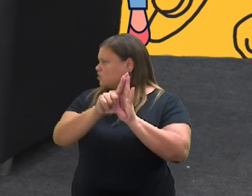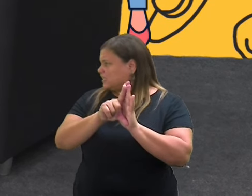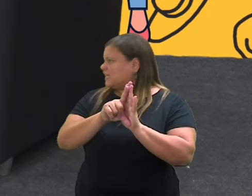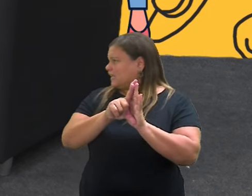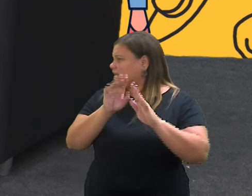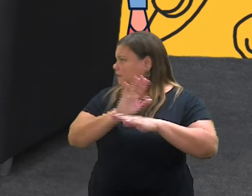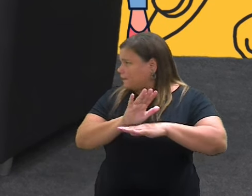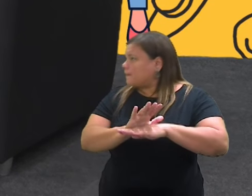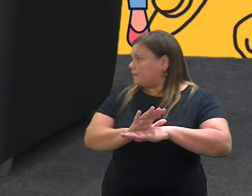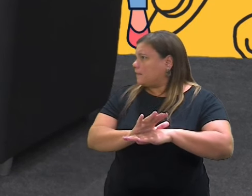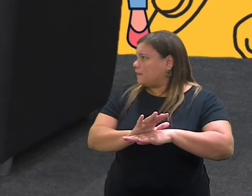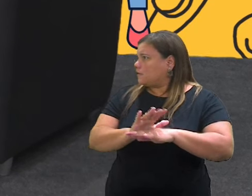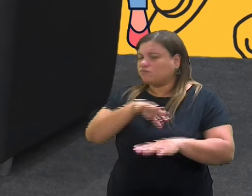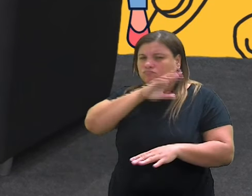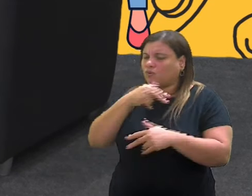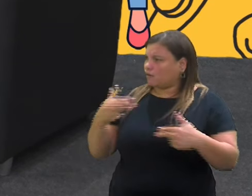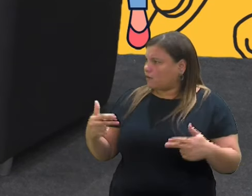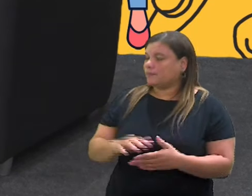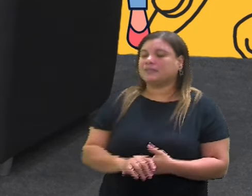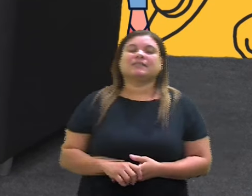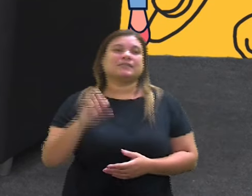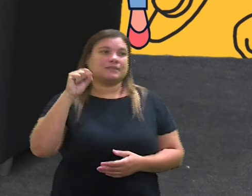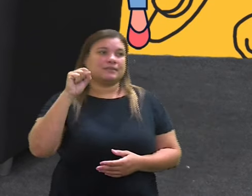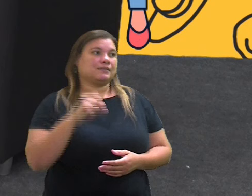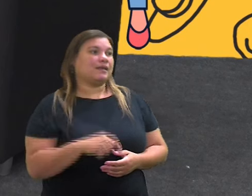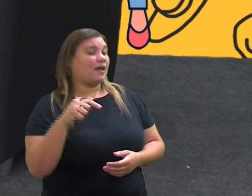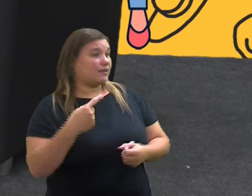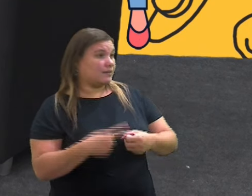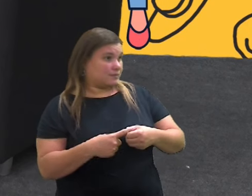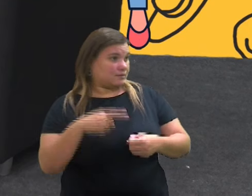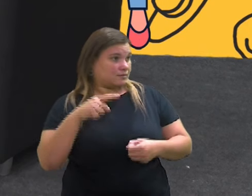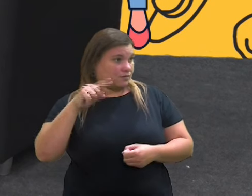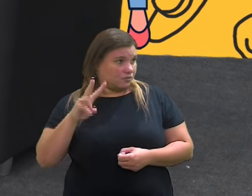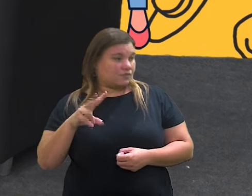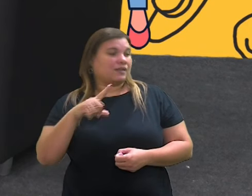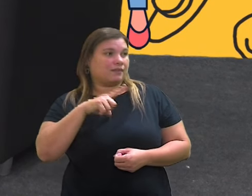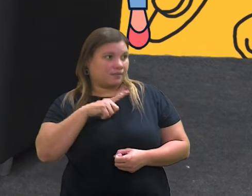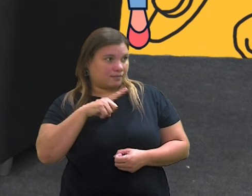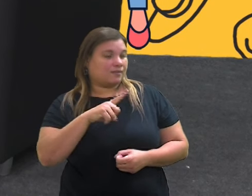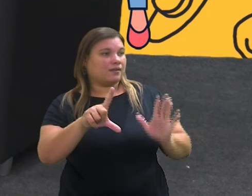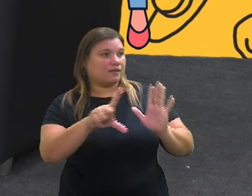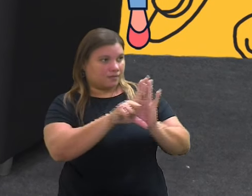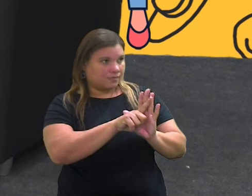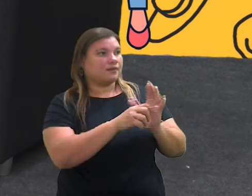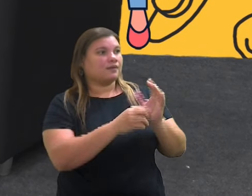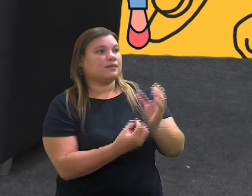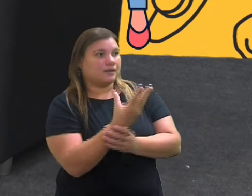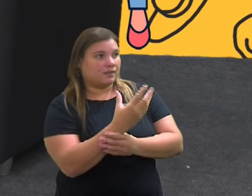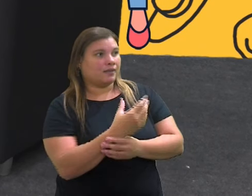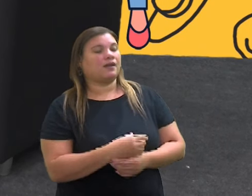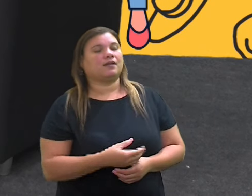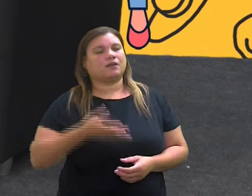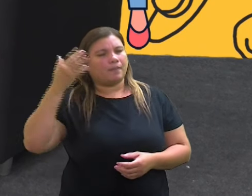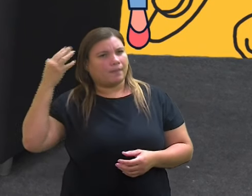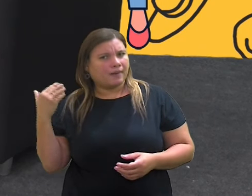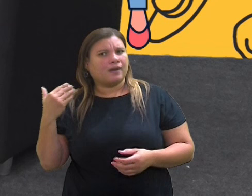no município foi criada uma lei em 2017 que estabelece algumas regras, alguns critérios para